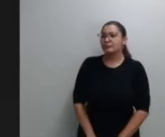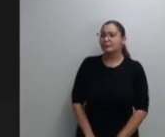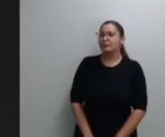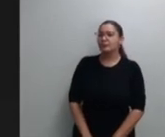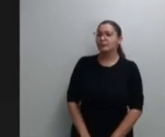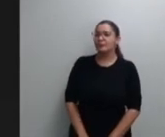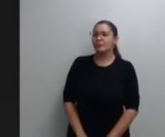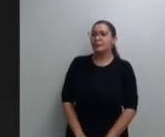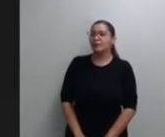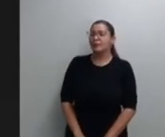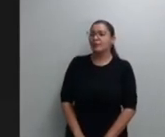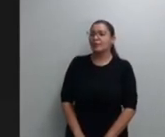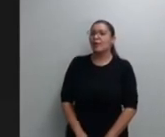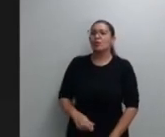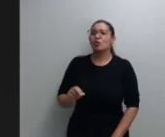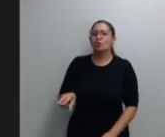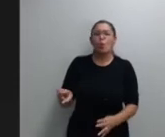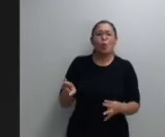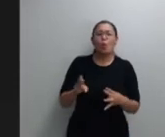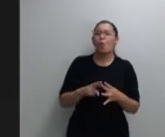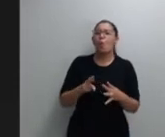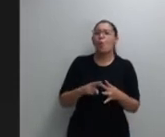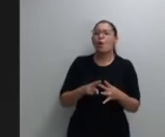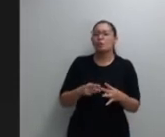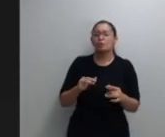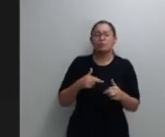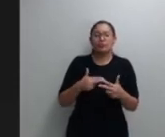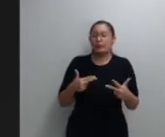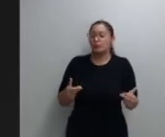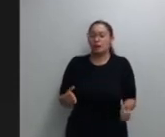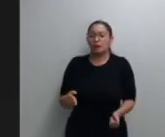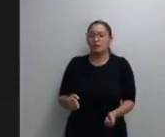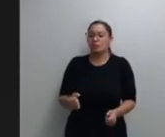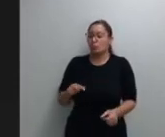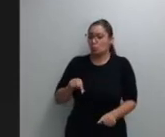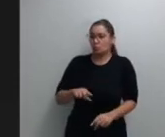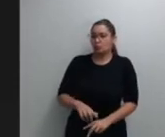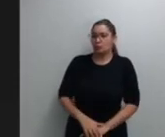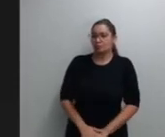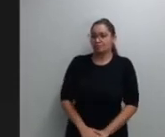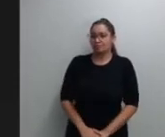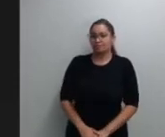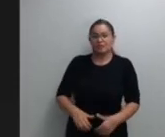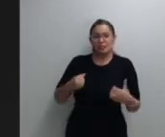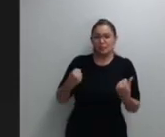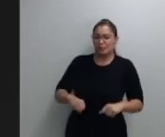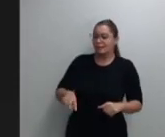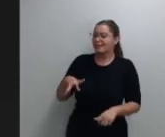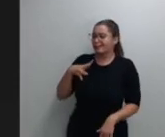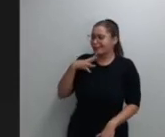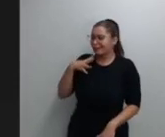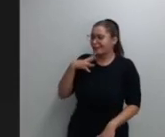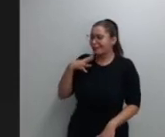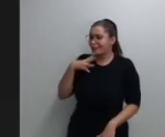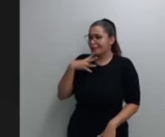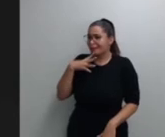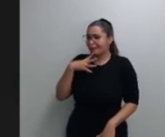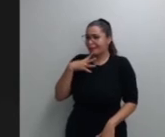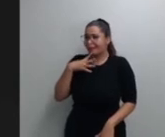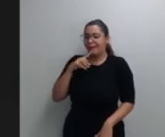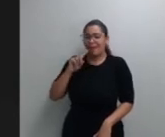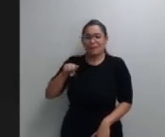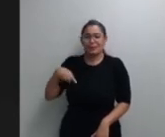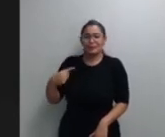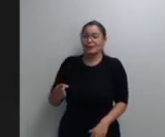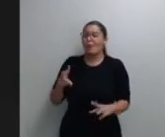impetrantes, os recorrentes, de maneira muito hábil, muito hábil, é preciso reconhecer, apresentar uma tese